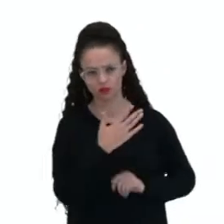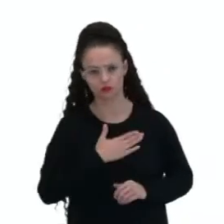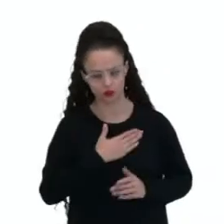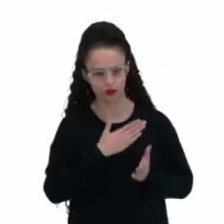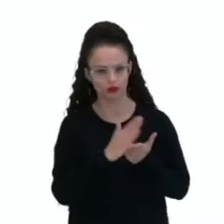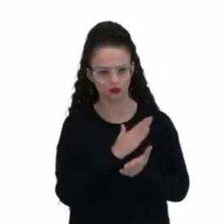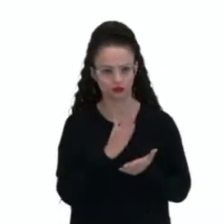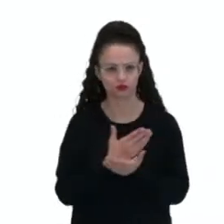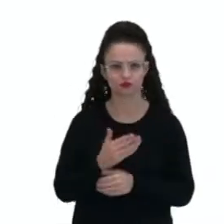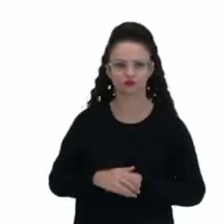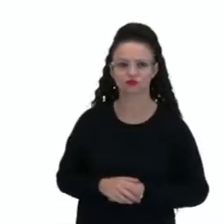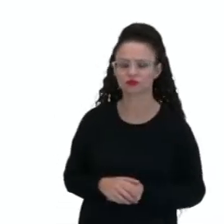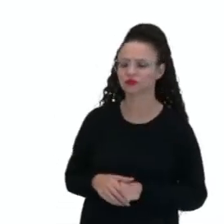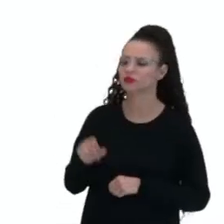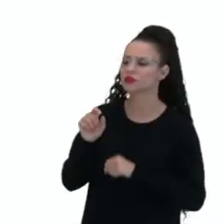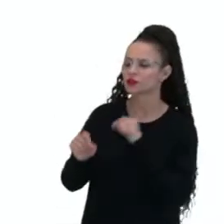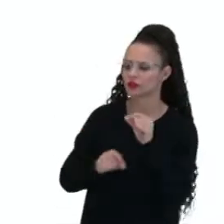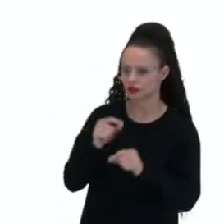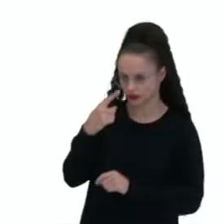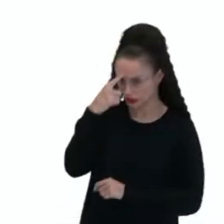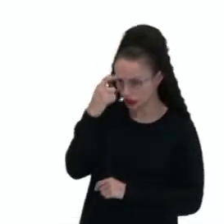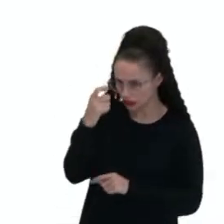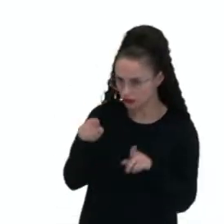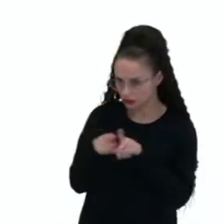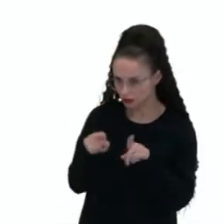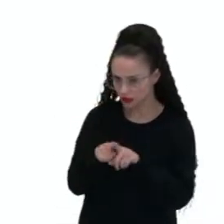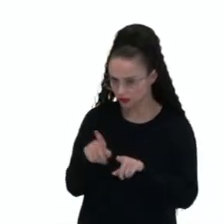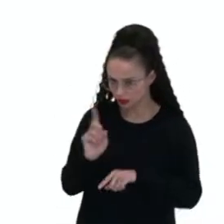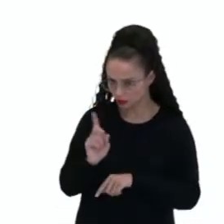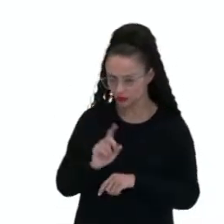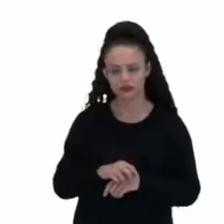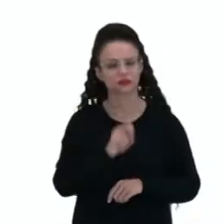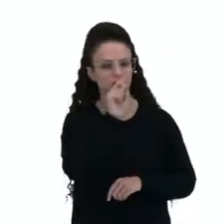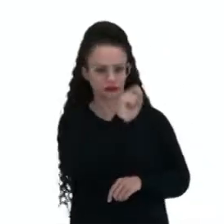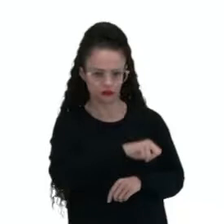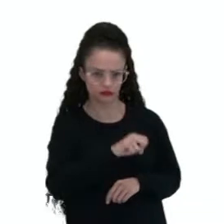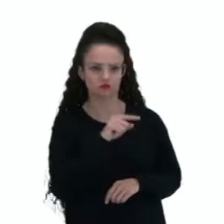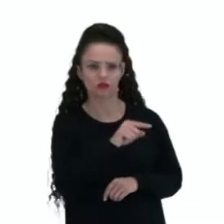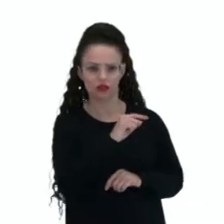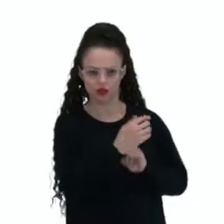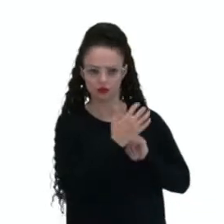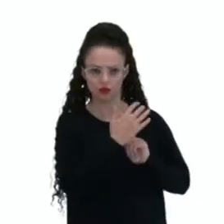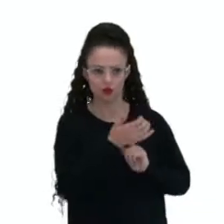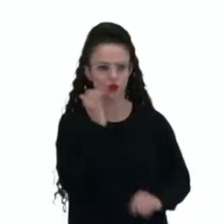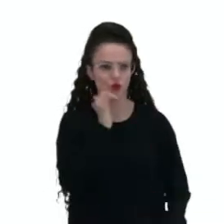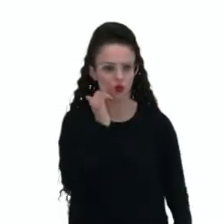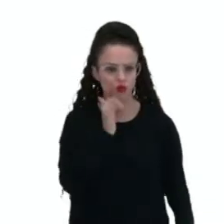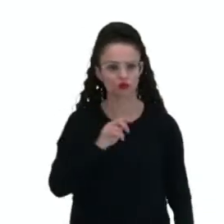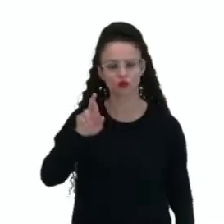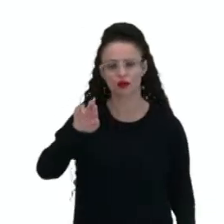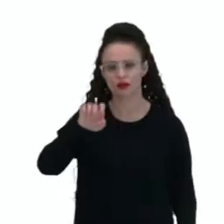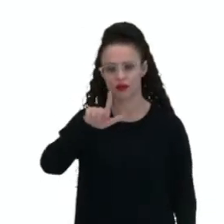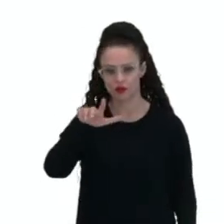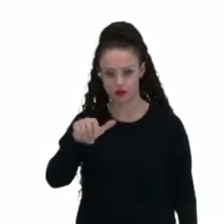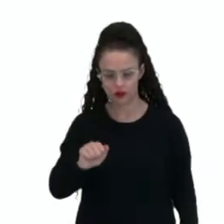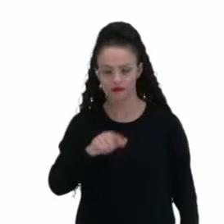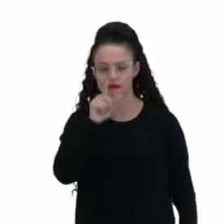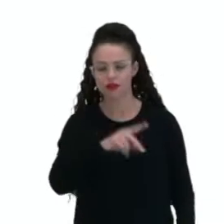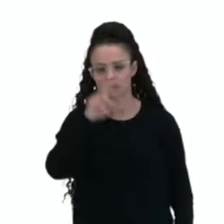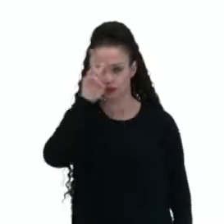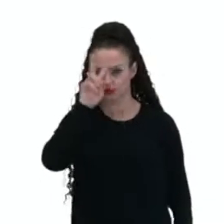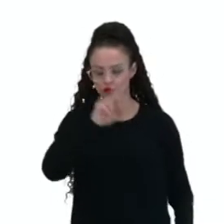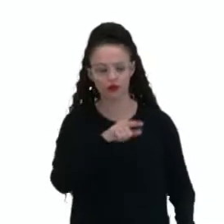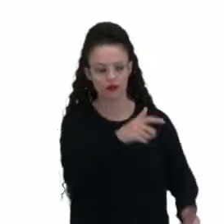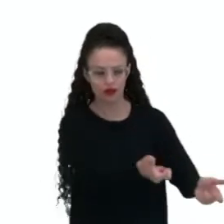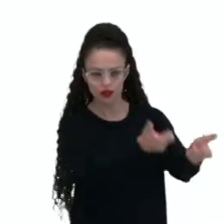obra. Com ideias, inclusive? Não? Sim, tem um conto, o Helga, que nasceu de uma história que ele